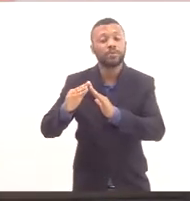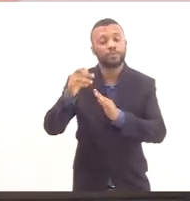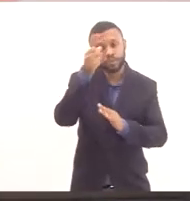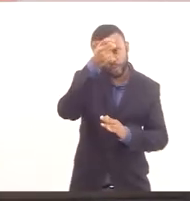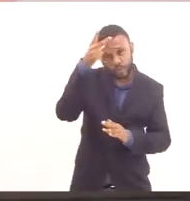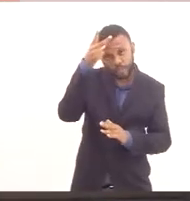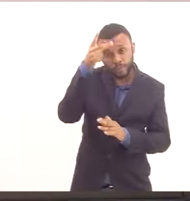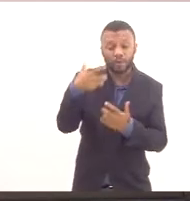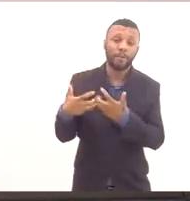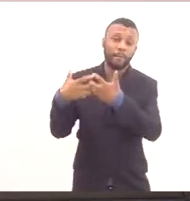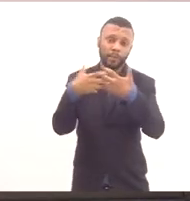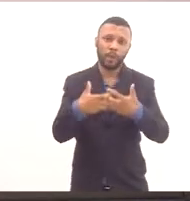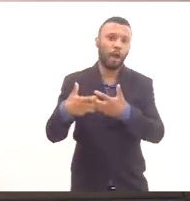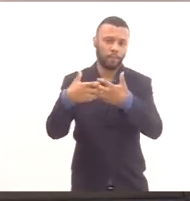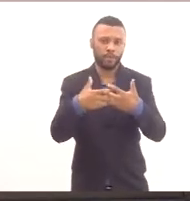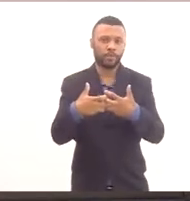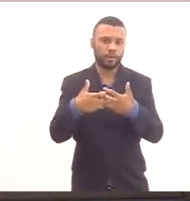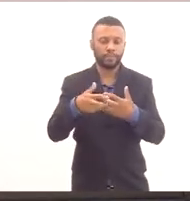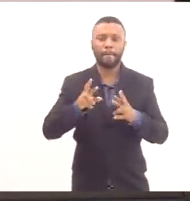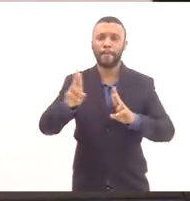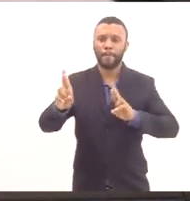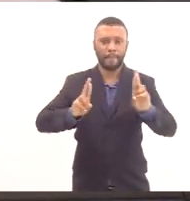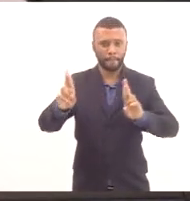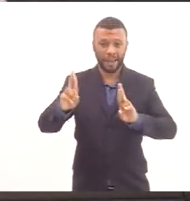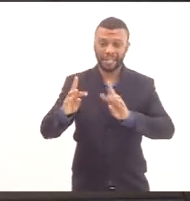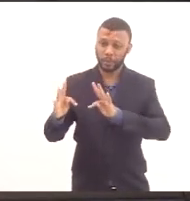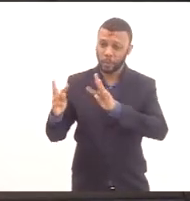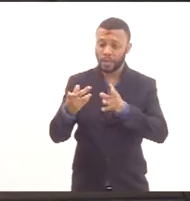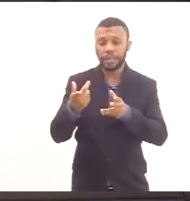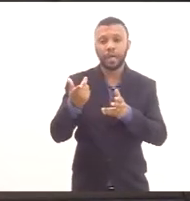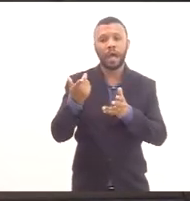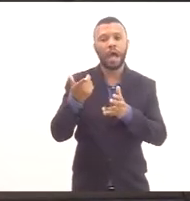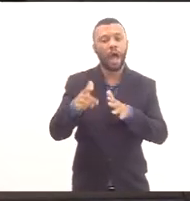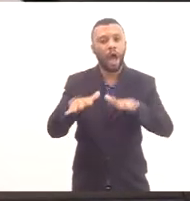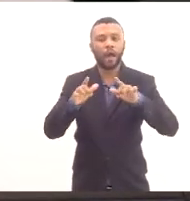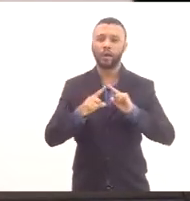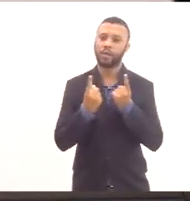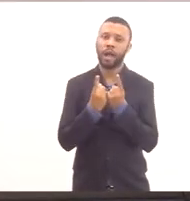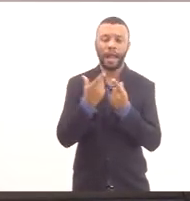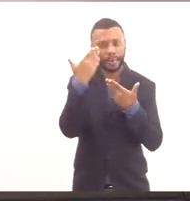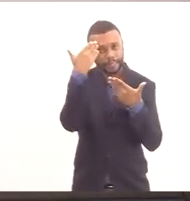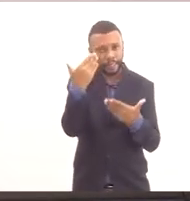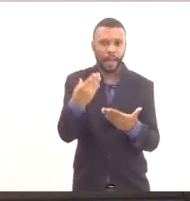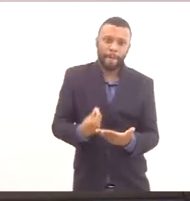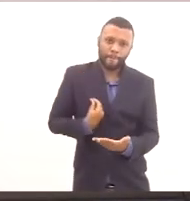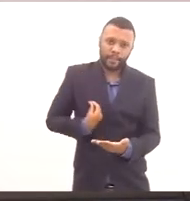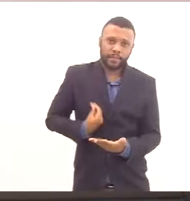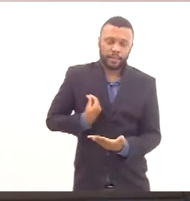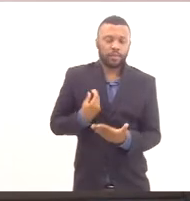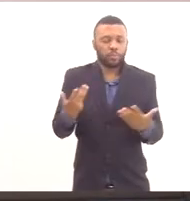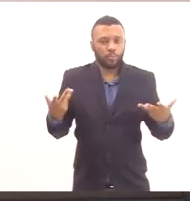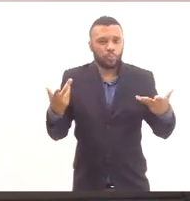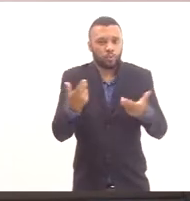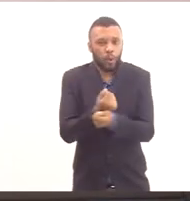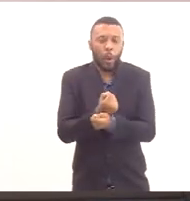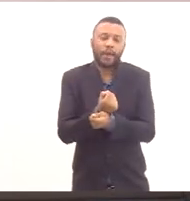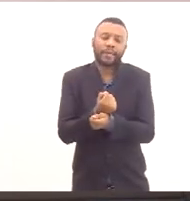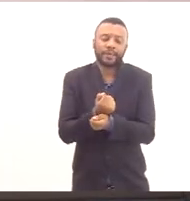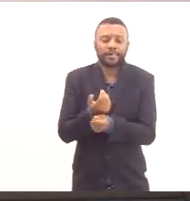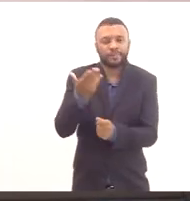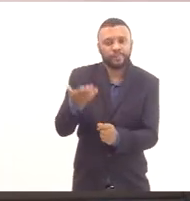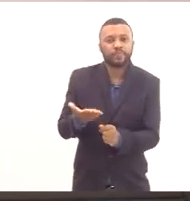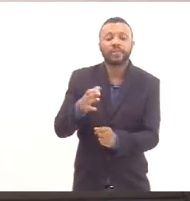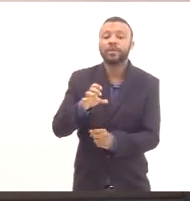tem feito representar aqui em todas as audiências agradecer mais uma vez a presença muito nos honra do Senhor Eduardo Costa